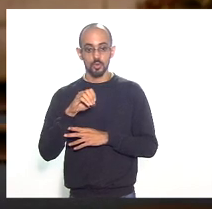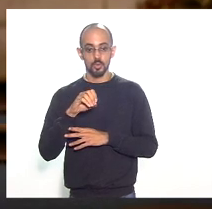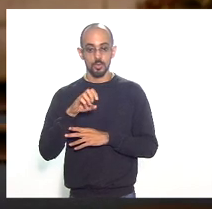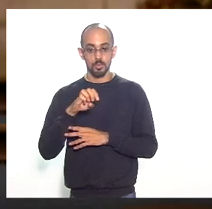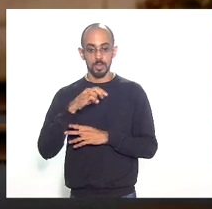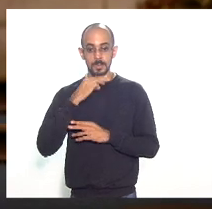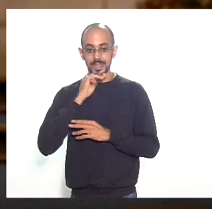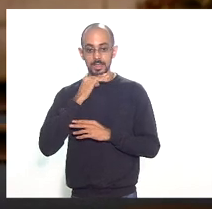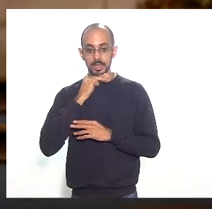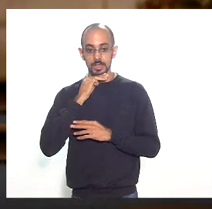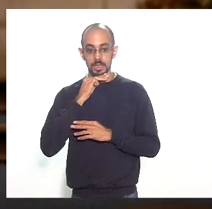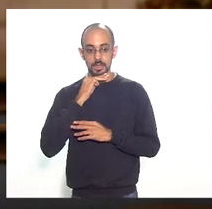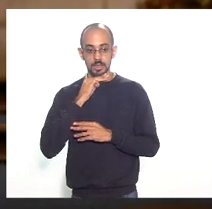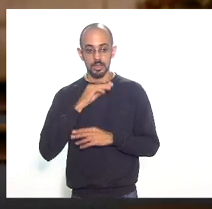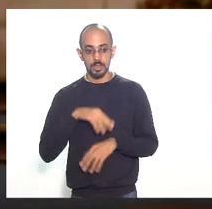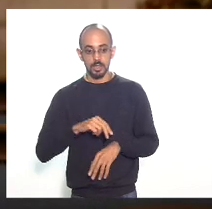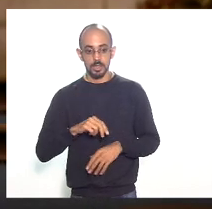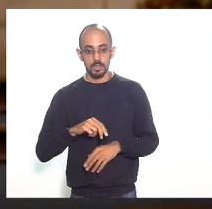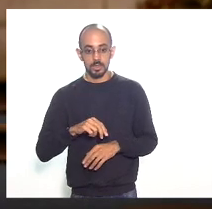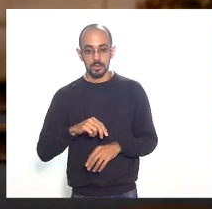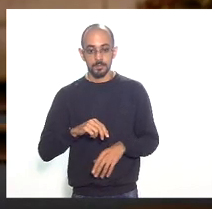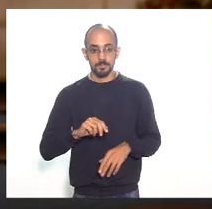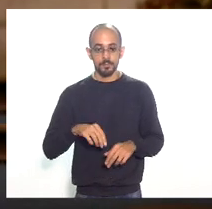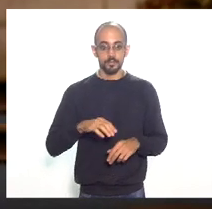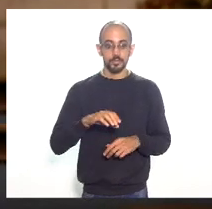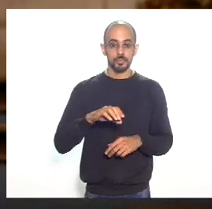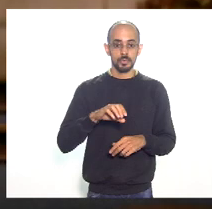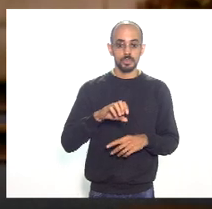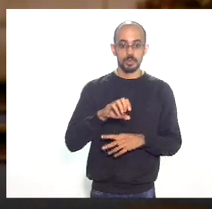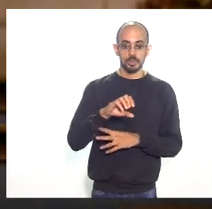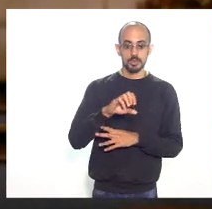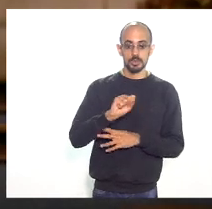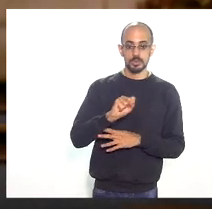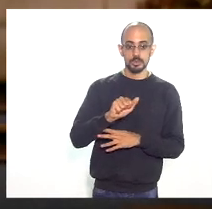Deputado Chiquinho da Mangueira. Deputado Coronel Salema.